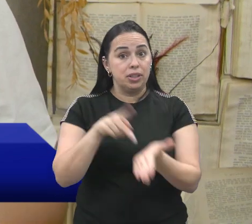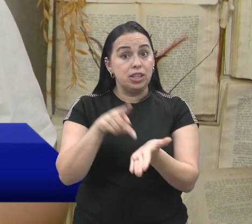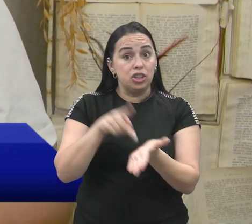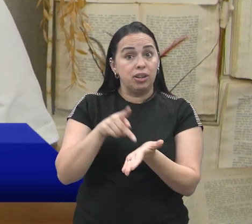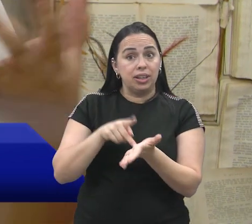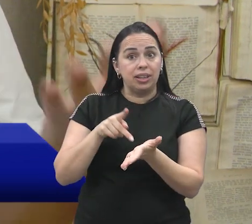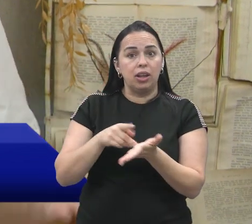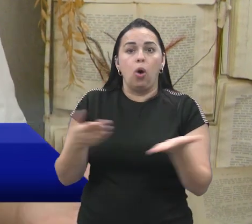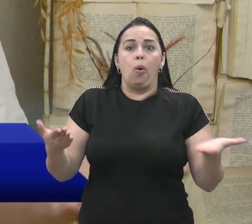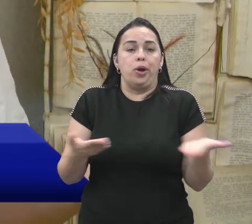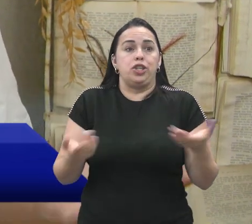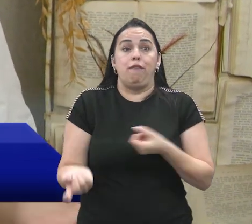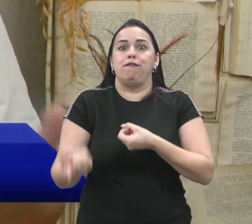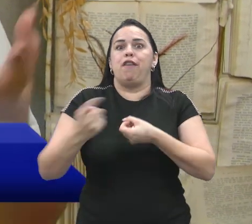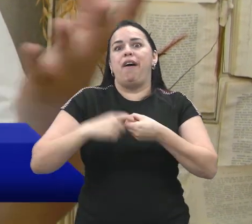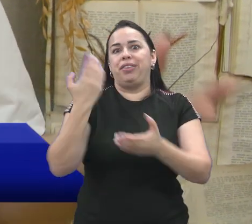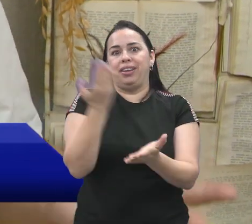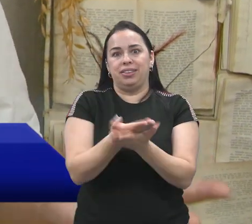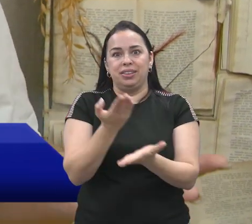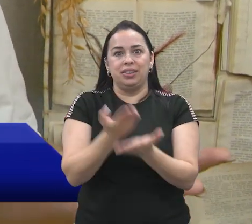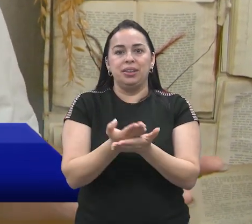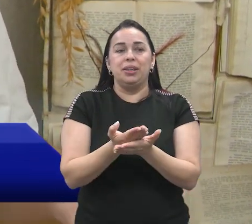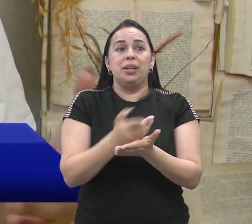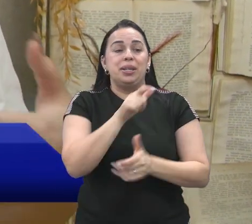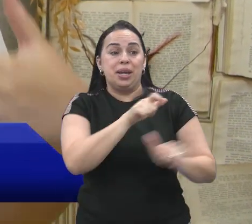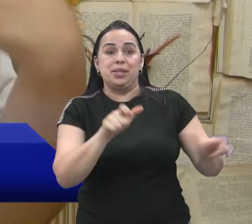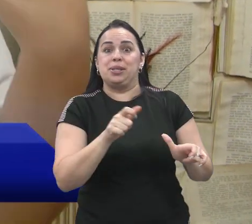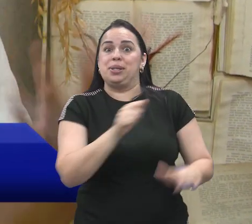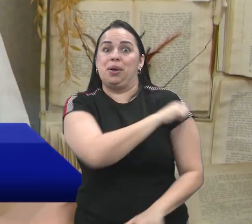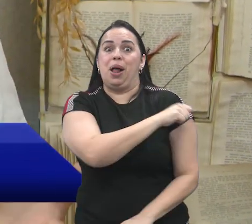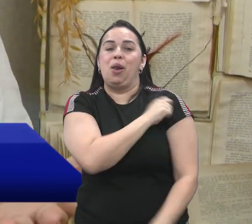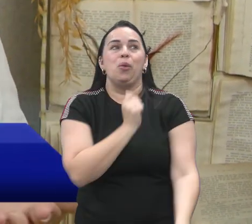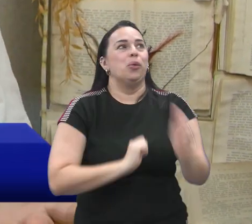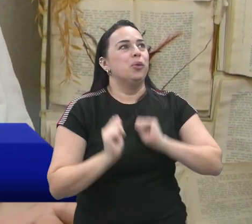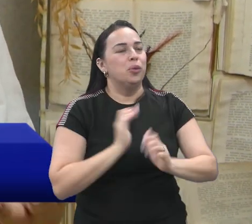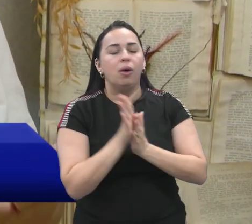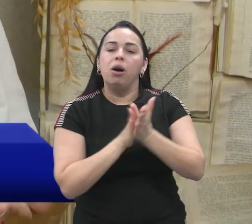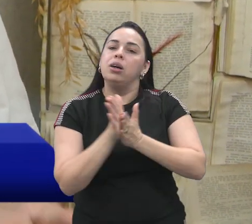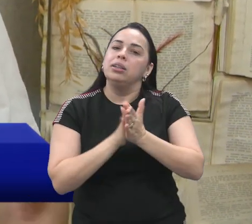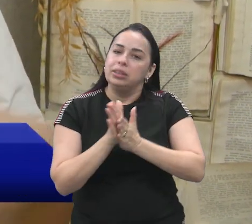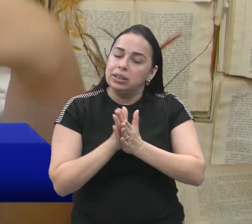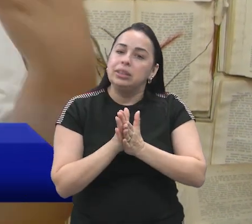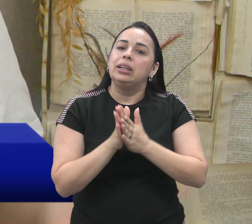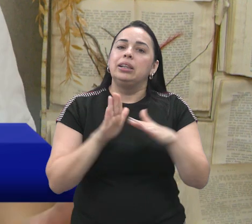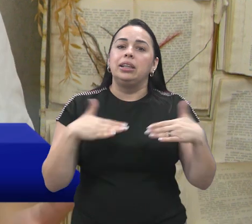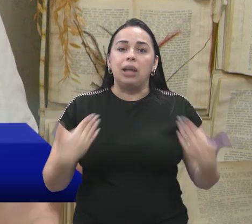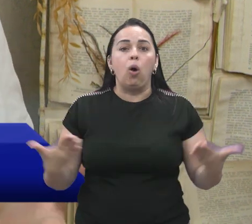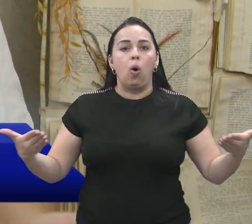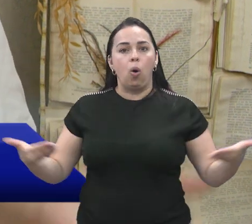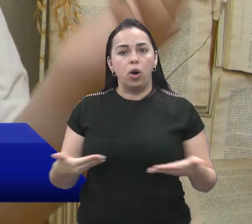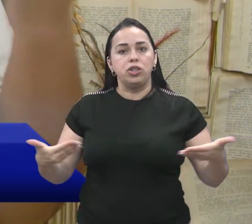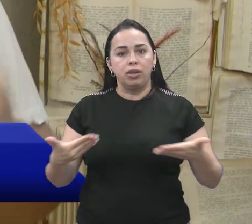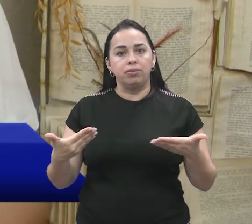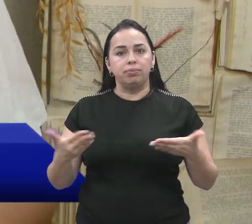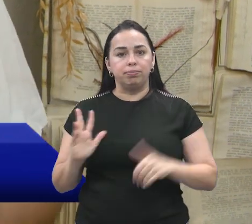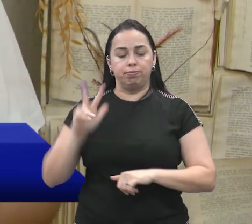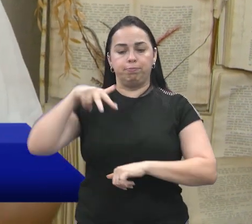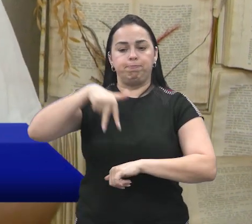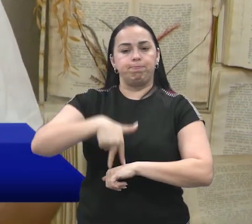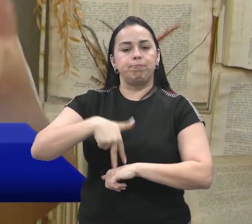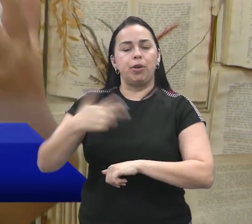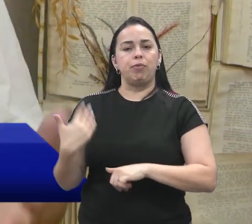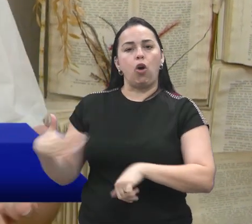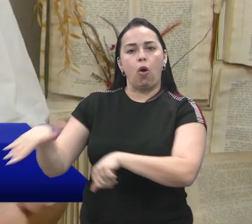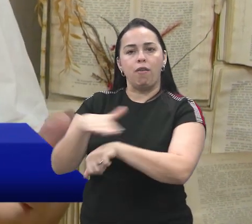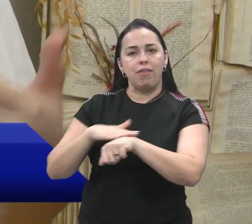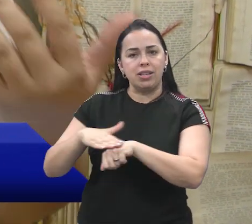nessa tarde. E como você disse, volta às aulas é um período que gera bastante expectativa na criançada, né, nos adolescentes também. E hoje a gente